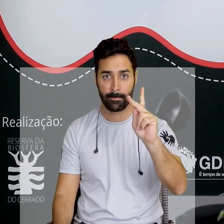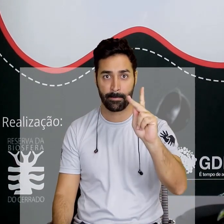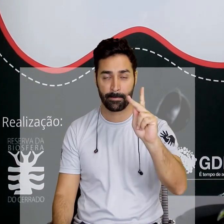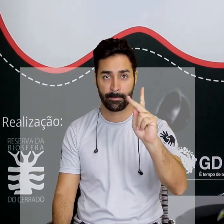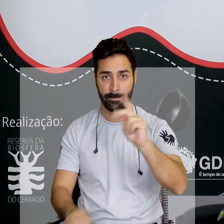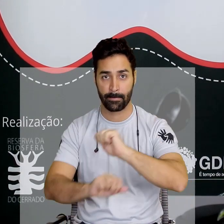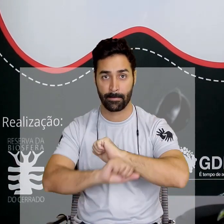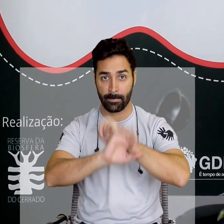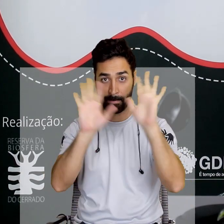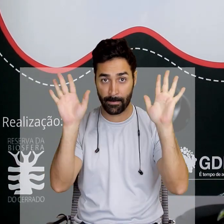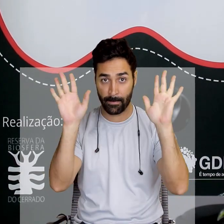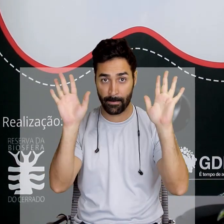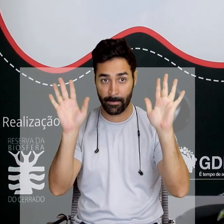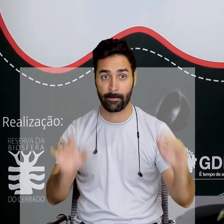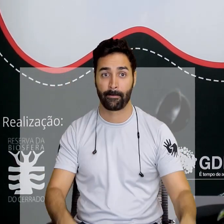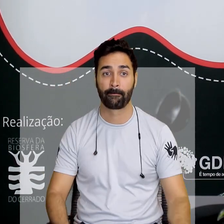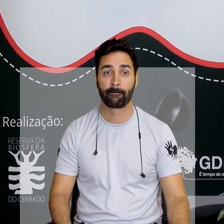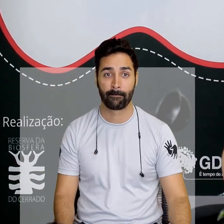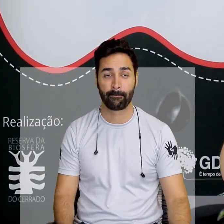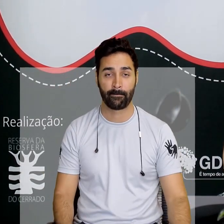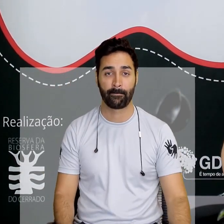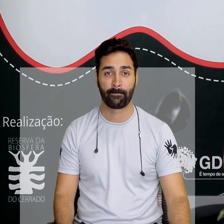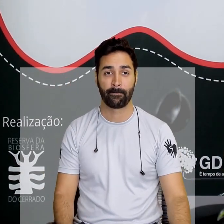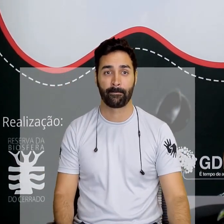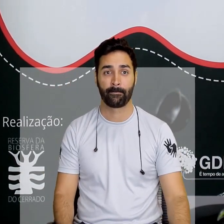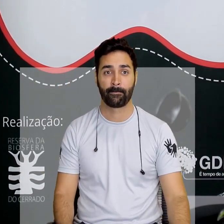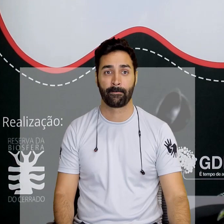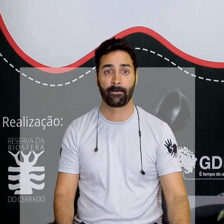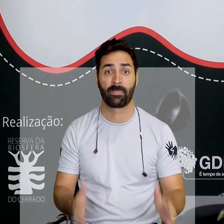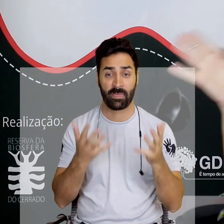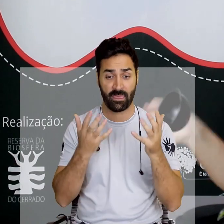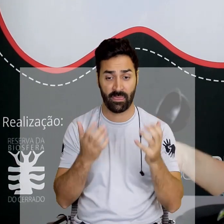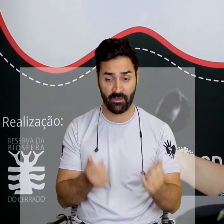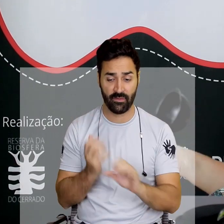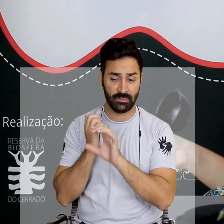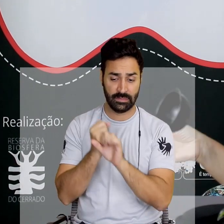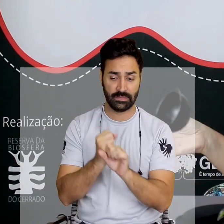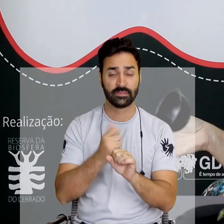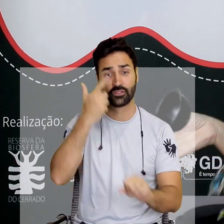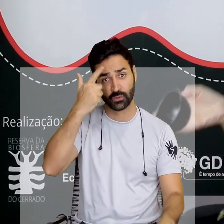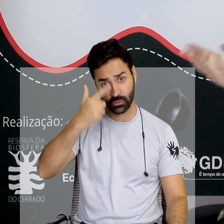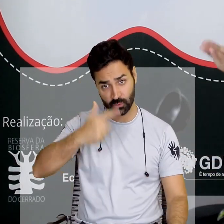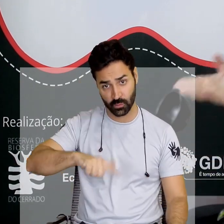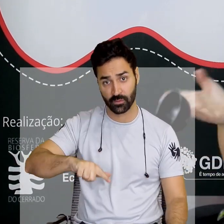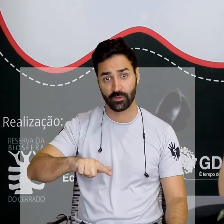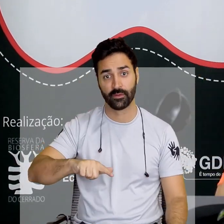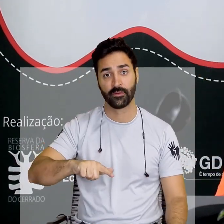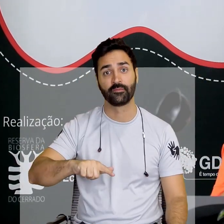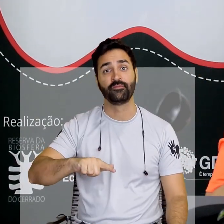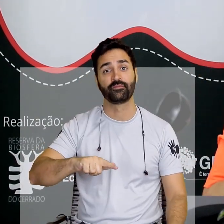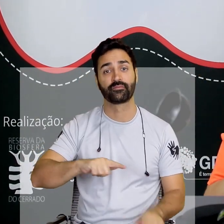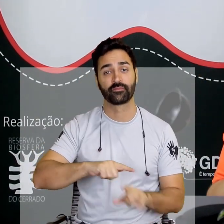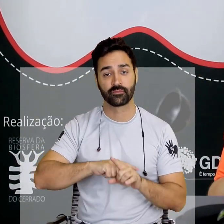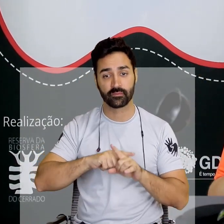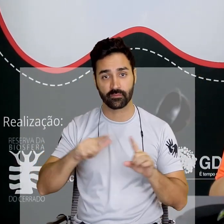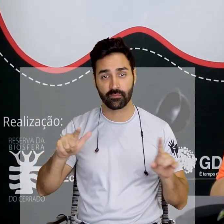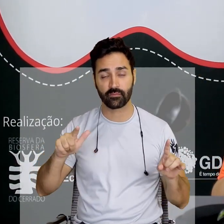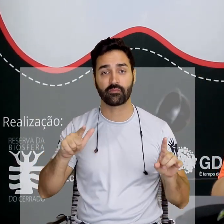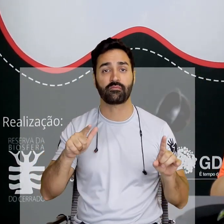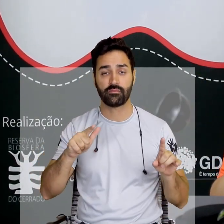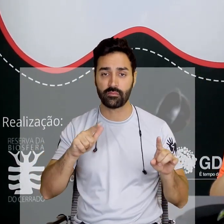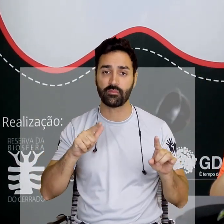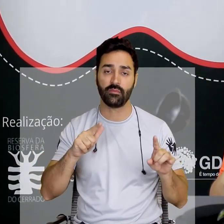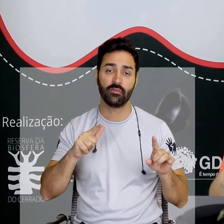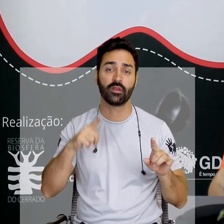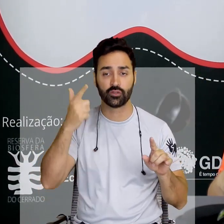Ficou claro? Então, vamos fazer esses sinais de novo. Os dias da semana a gente já repetiu, mas vamos repetir os outros. E eu quero que